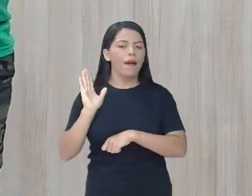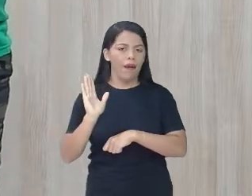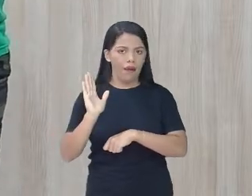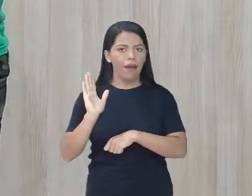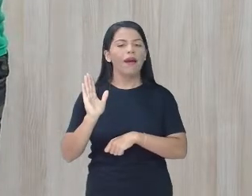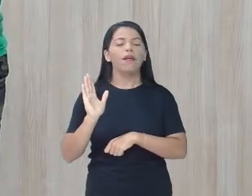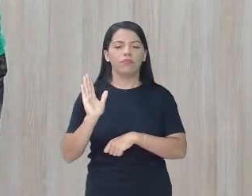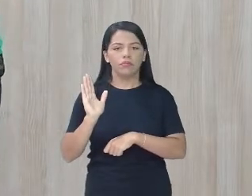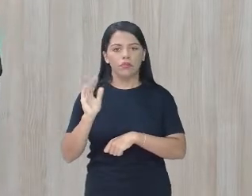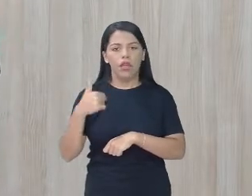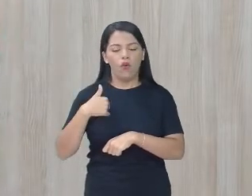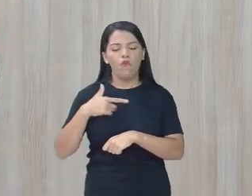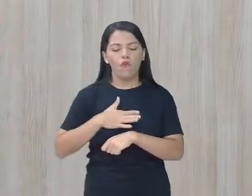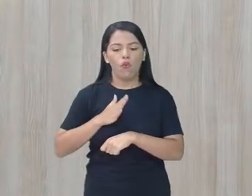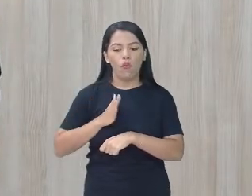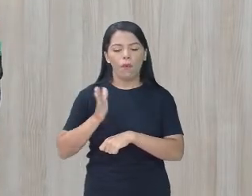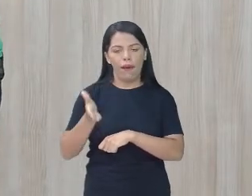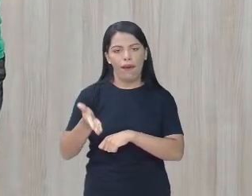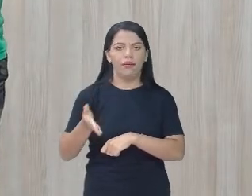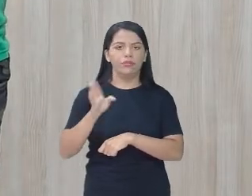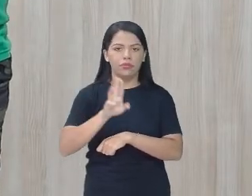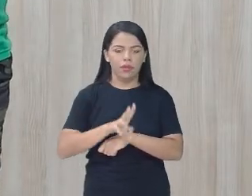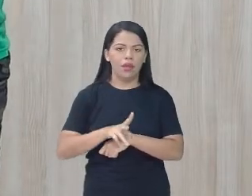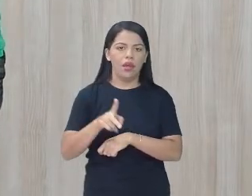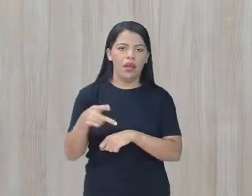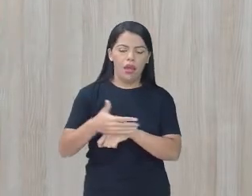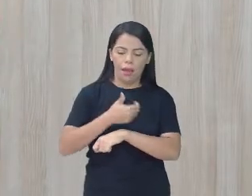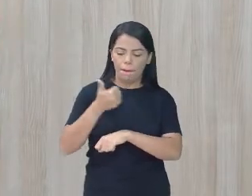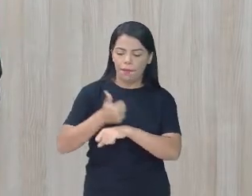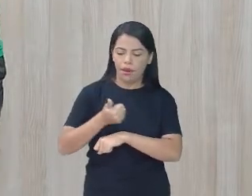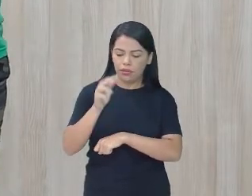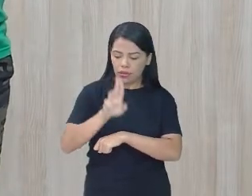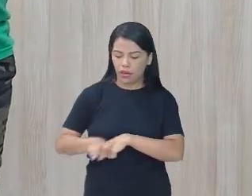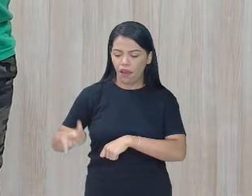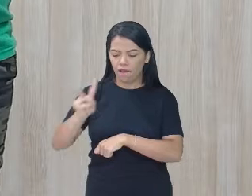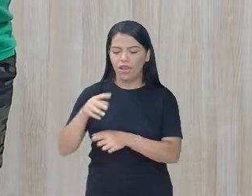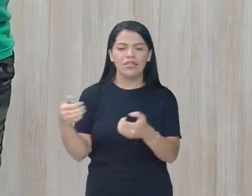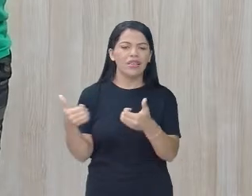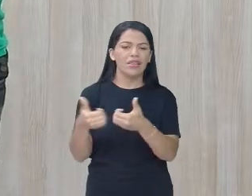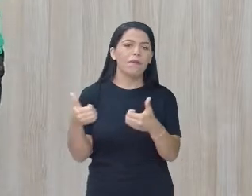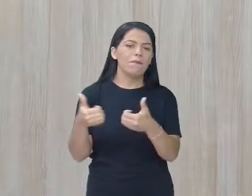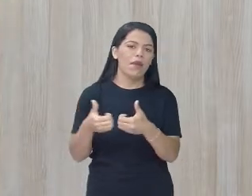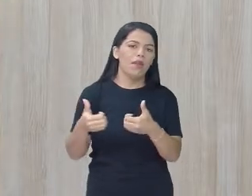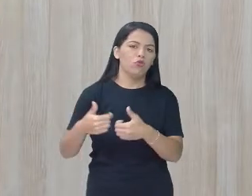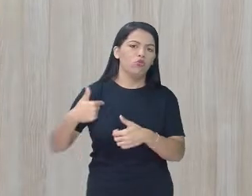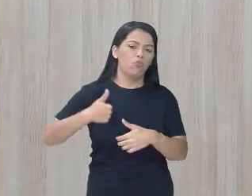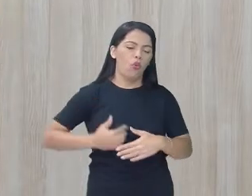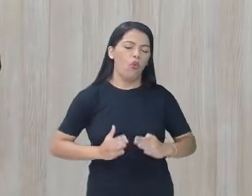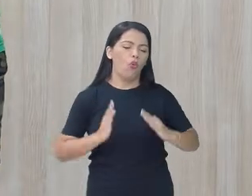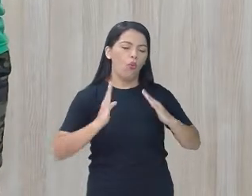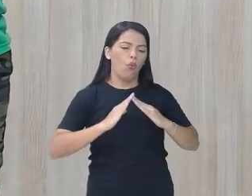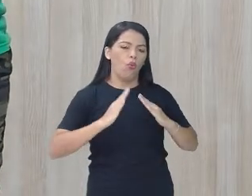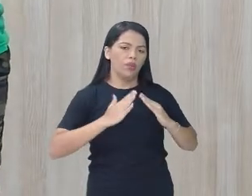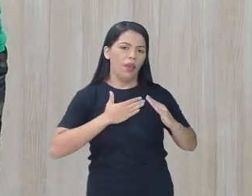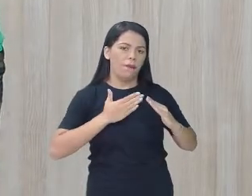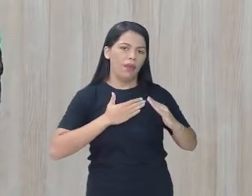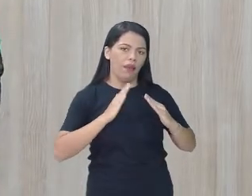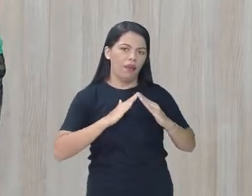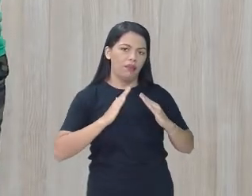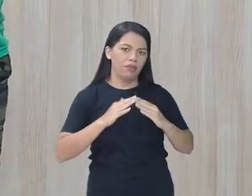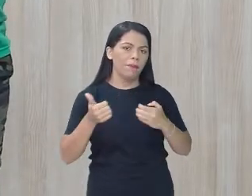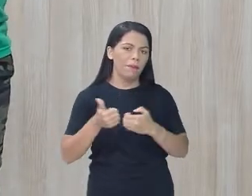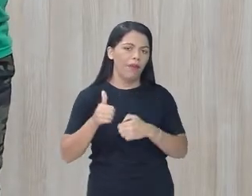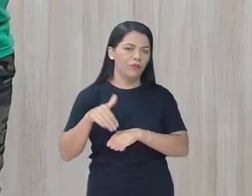assim, assiduidade, né, a Praça da Várzea, que fica lá próximo do bairro onde eu moro, próximo da minha